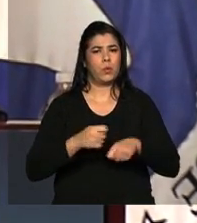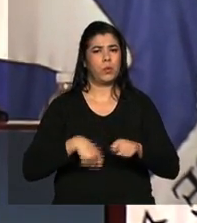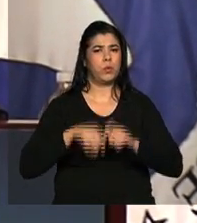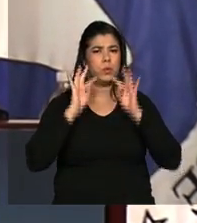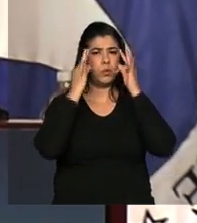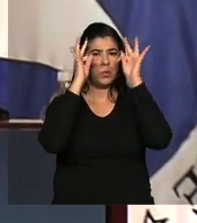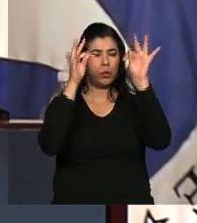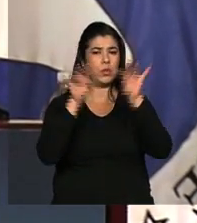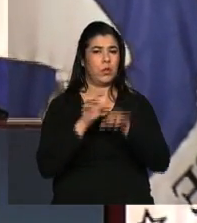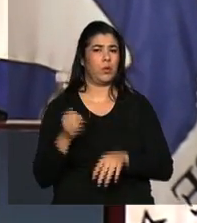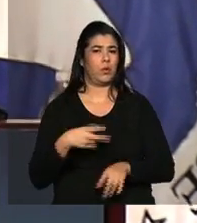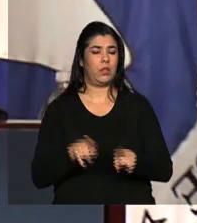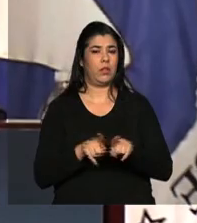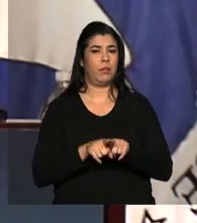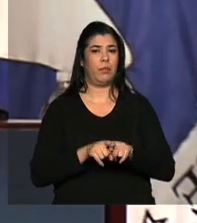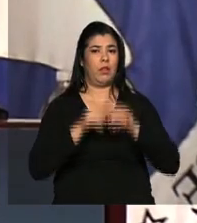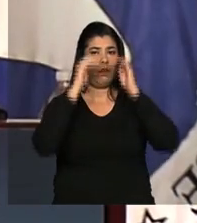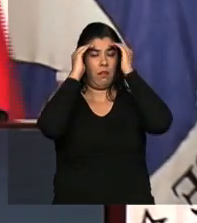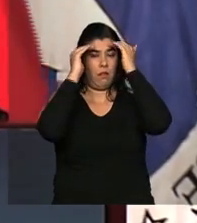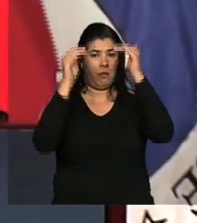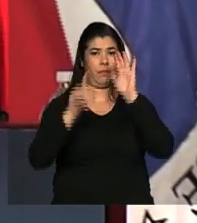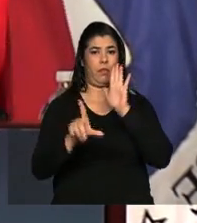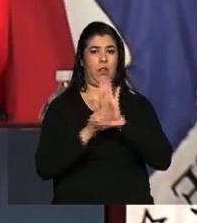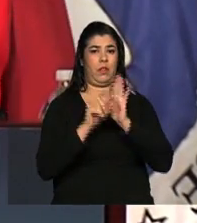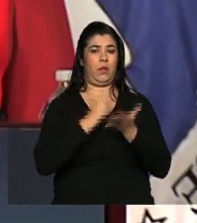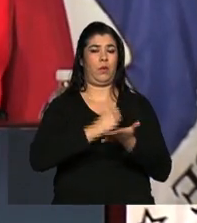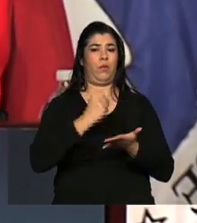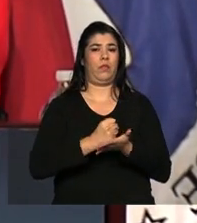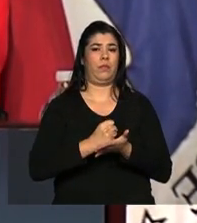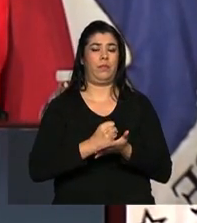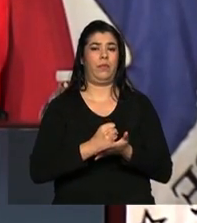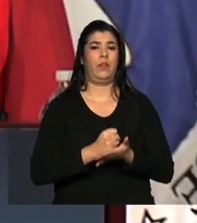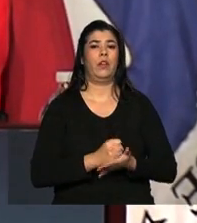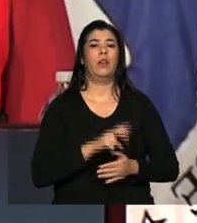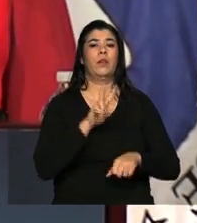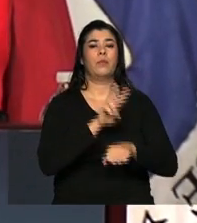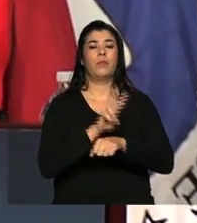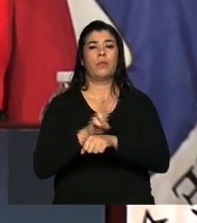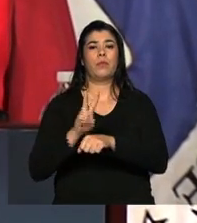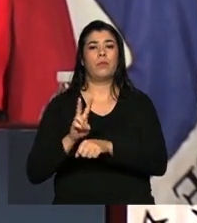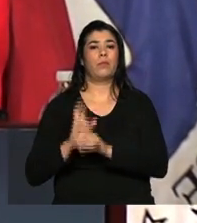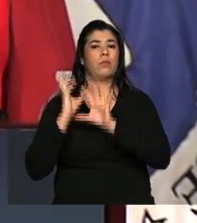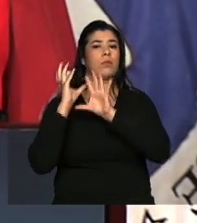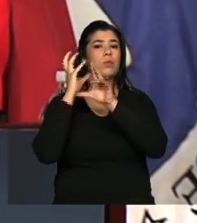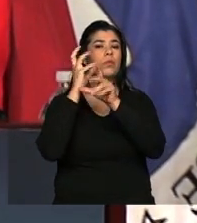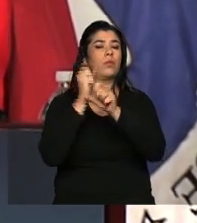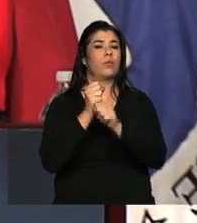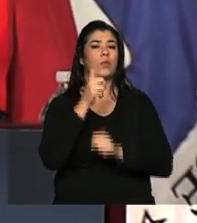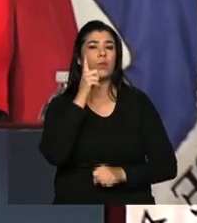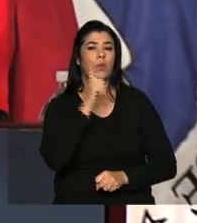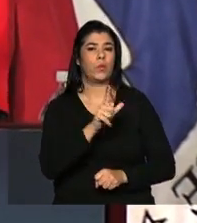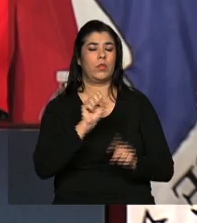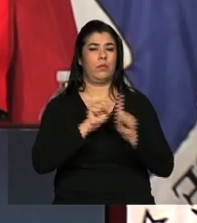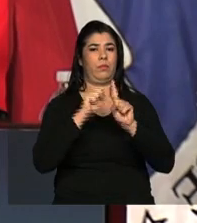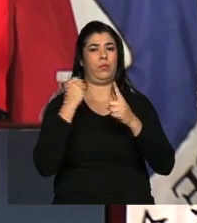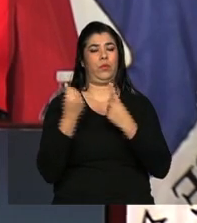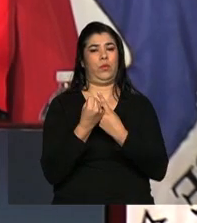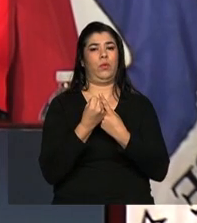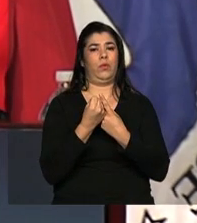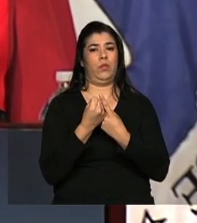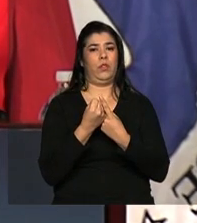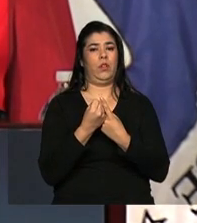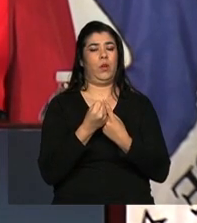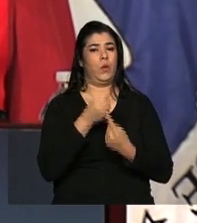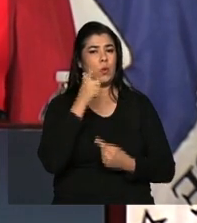e respeito às leis e contratos. Para preservar as históricas conquistas sociais dos